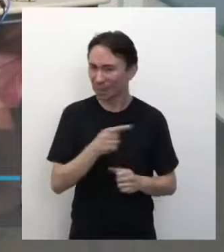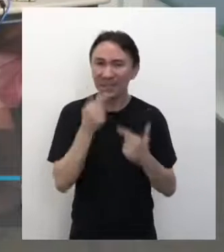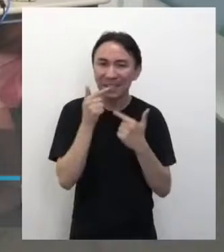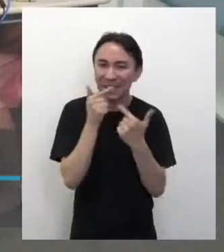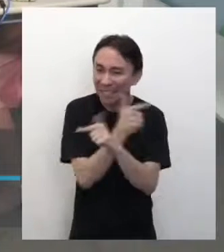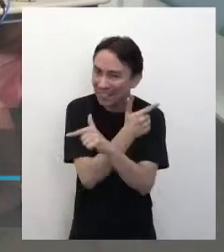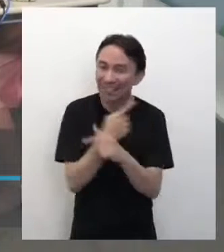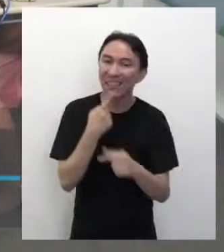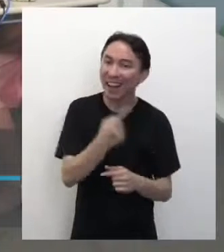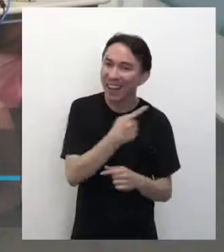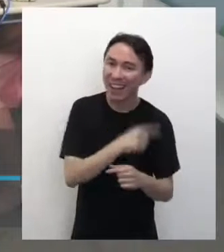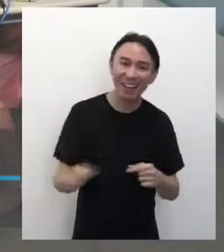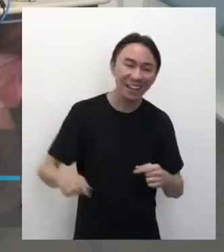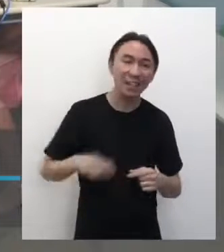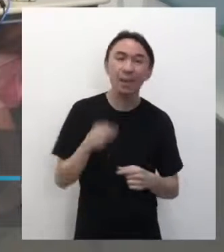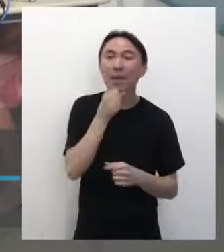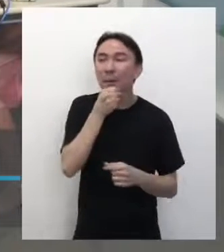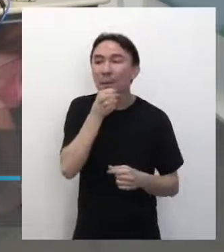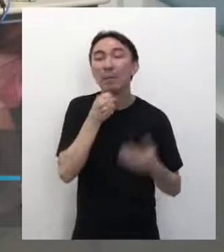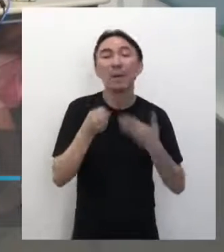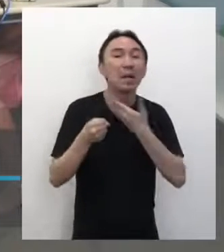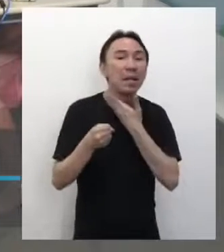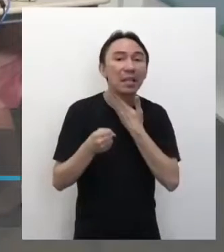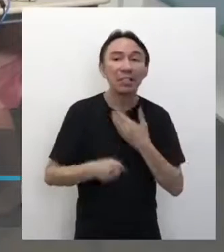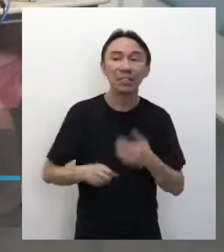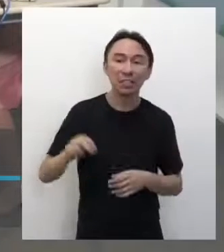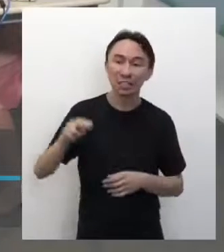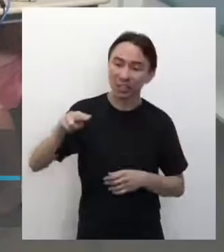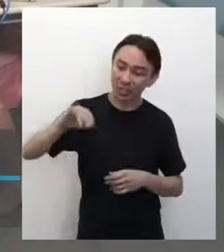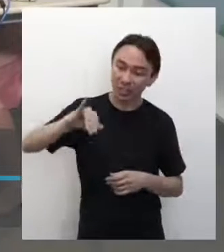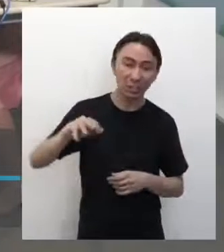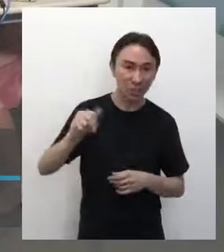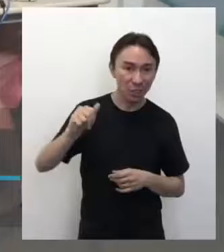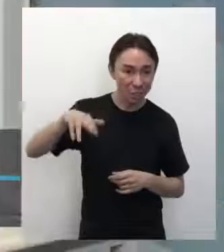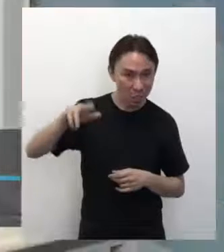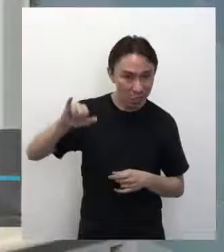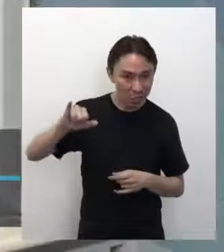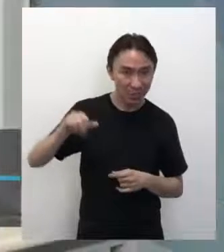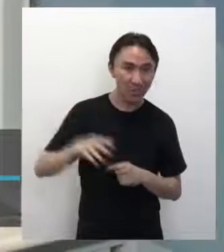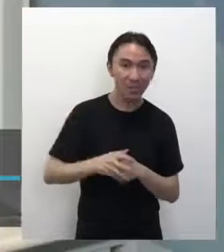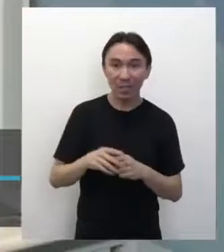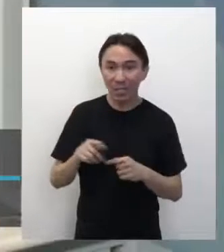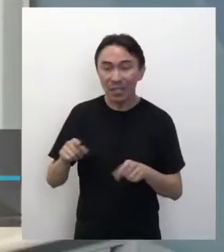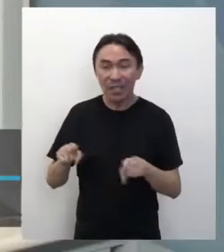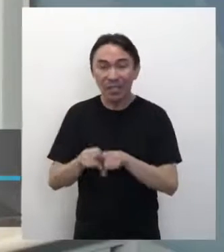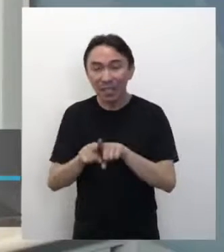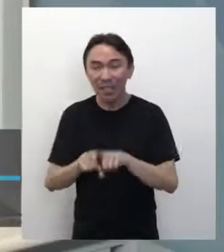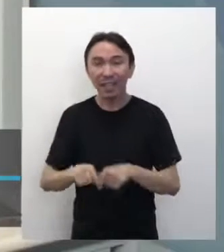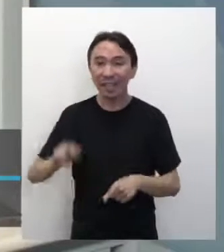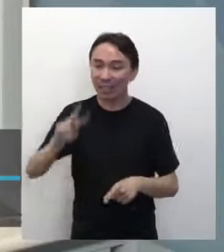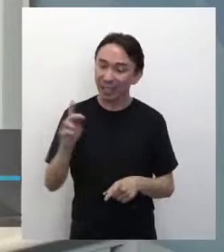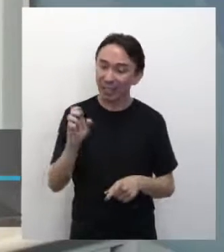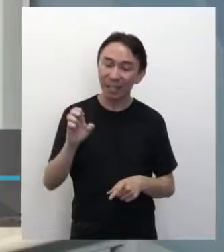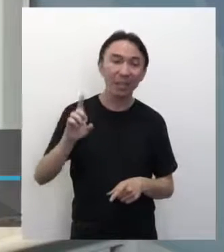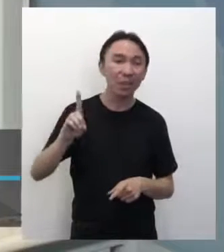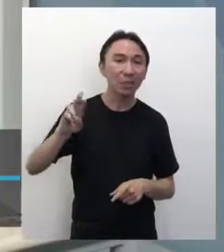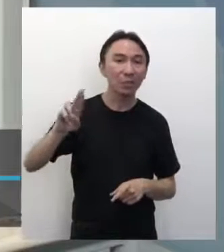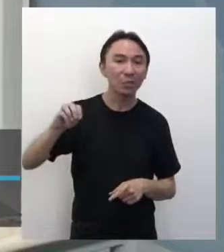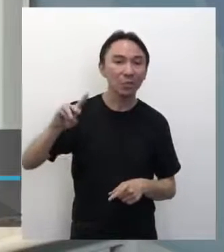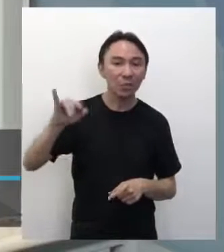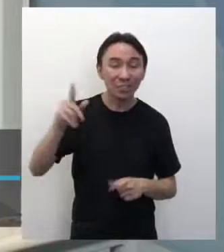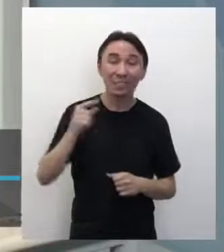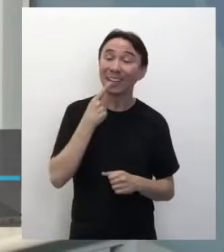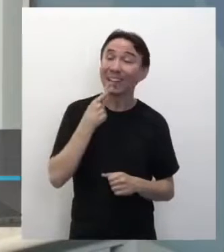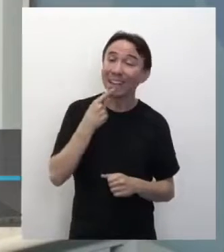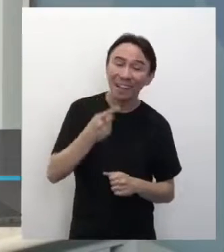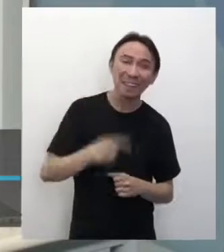Jane Erondi. O professor não é jovem, não sabe. E aí tem vários trechinhos da música e eu estou rindo. Porque ele não sabe o